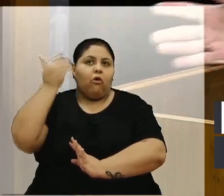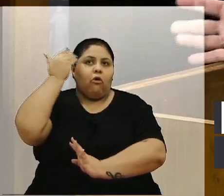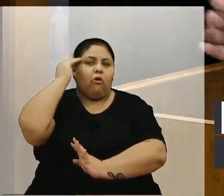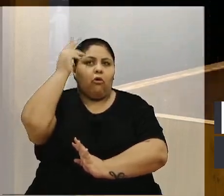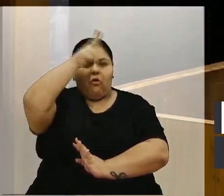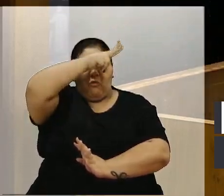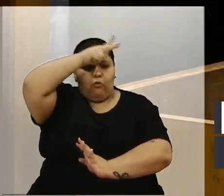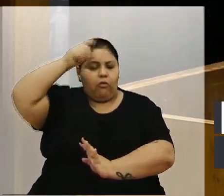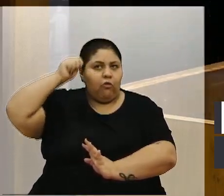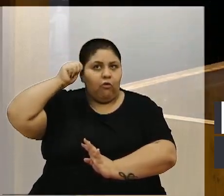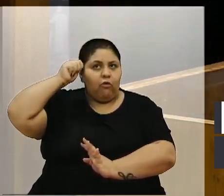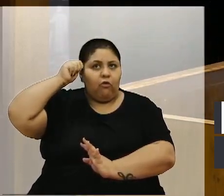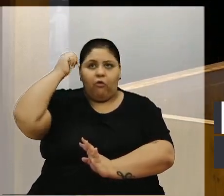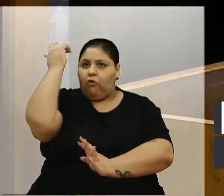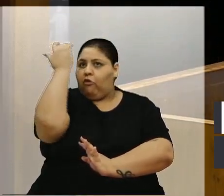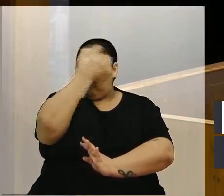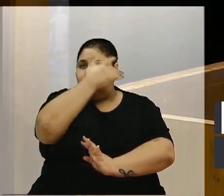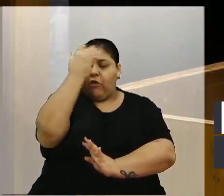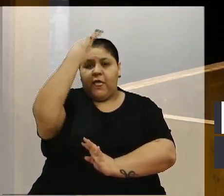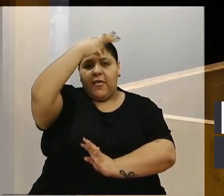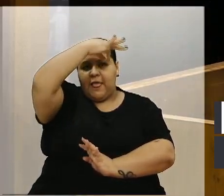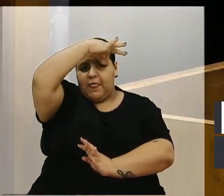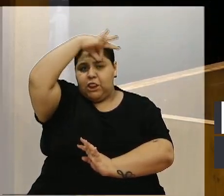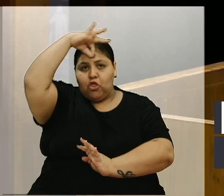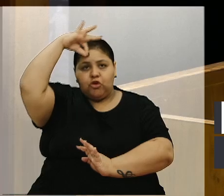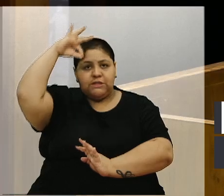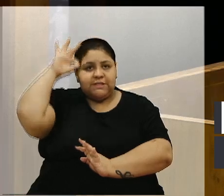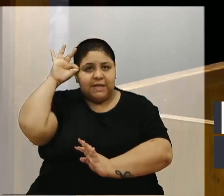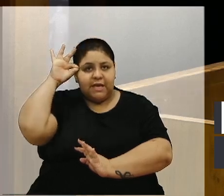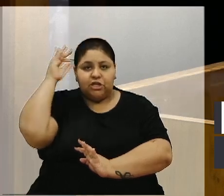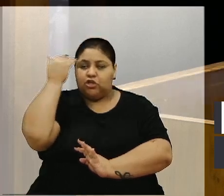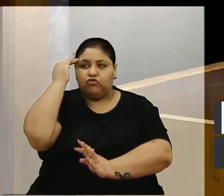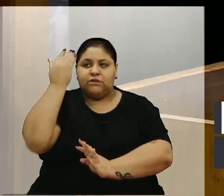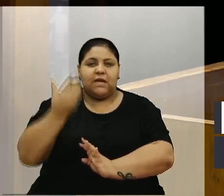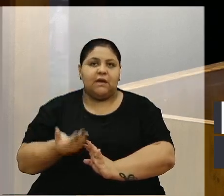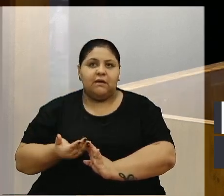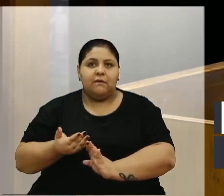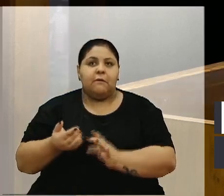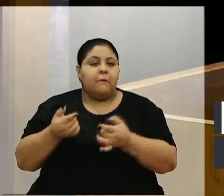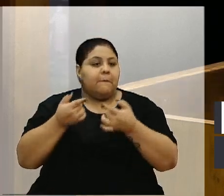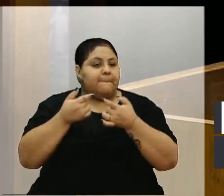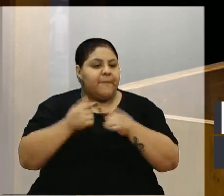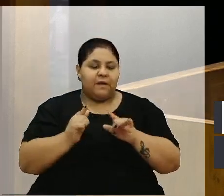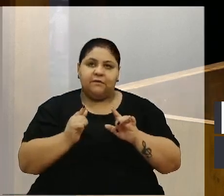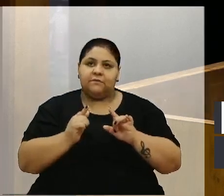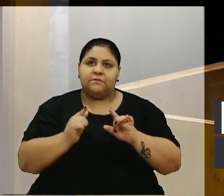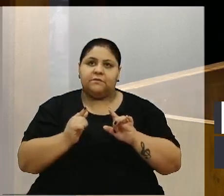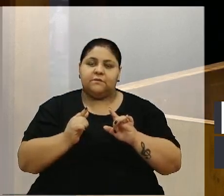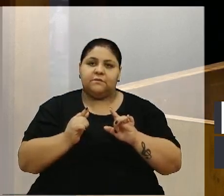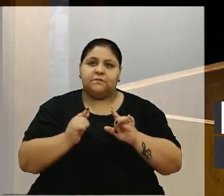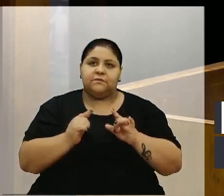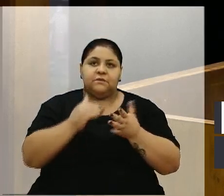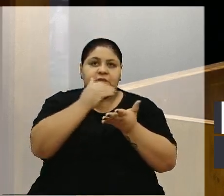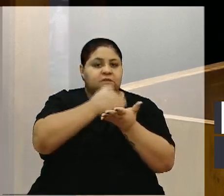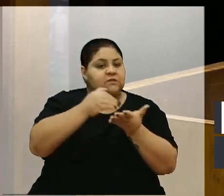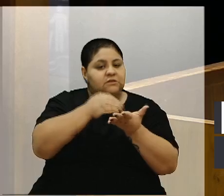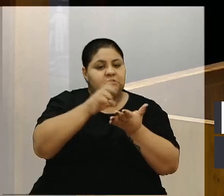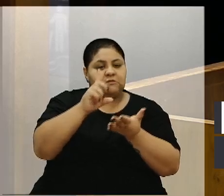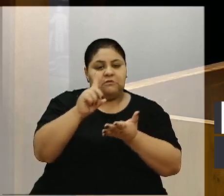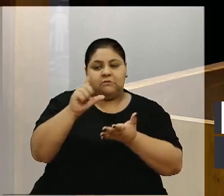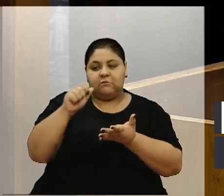prefeito Adiló é inocente, o que acontece, mas está posto. A secretária